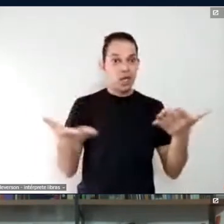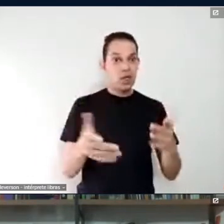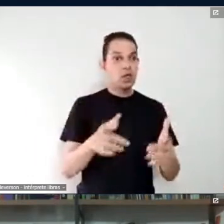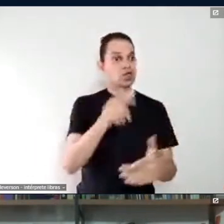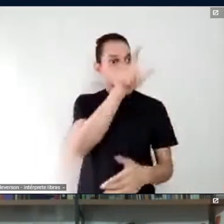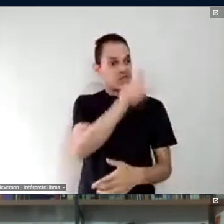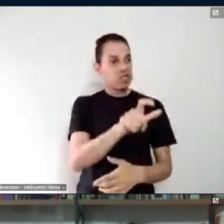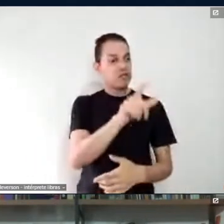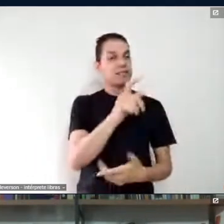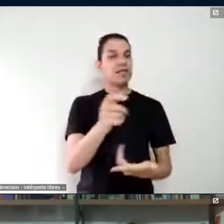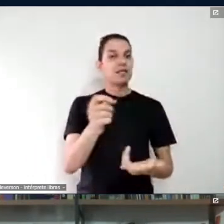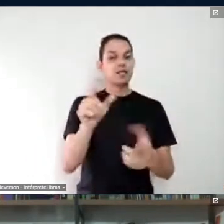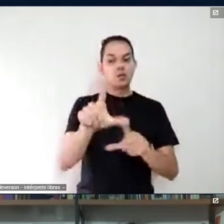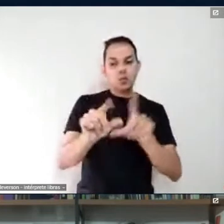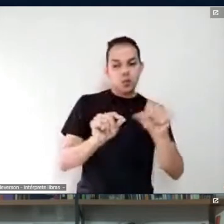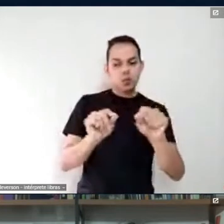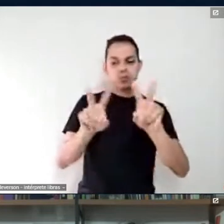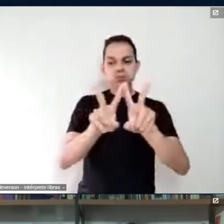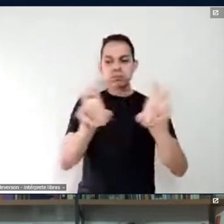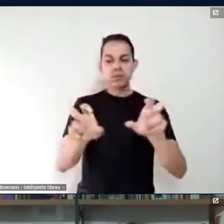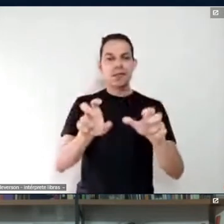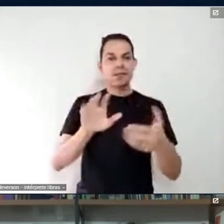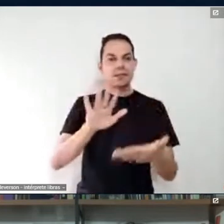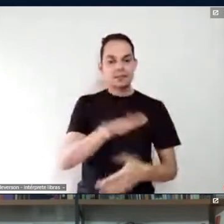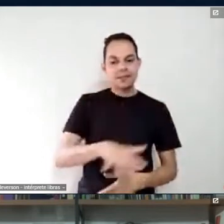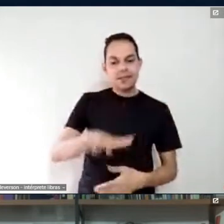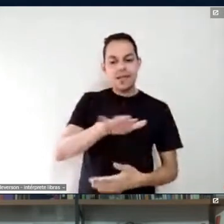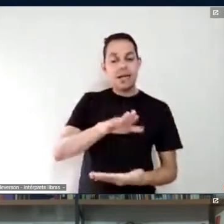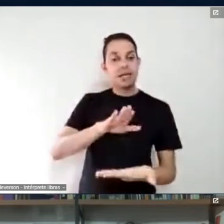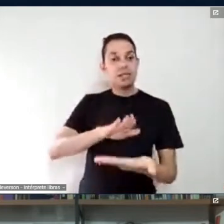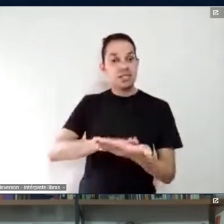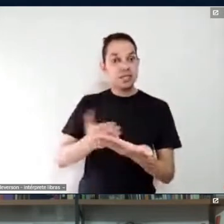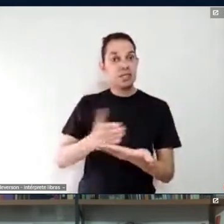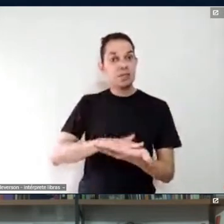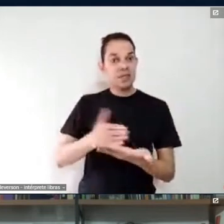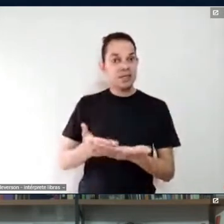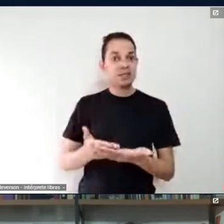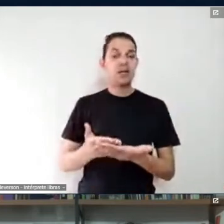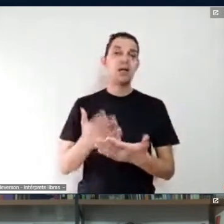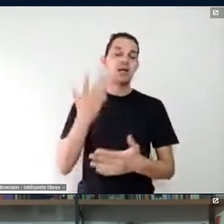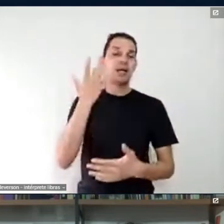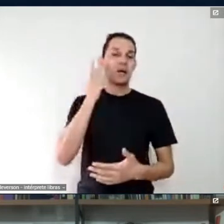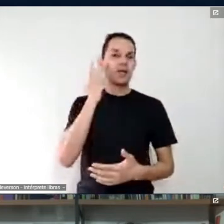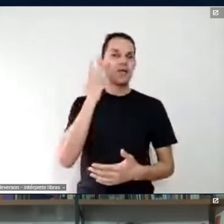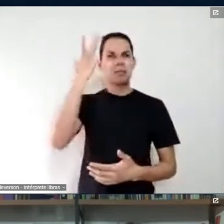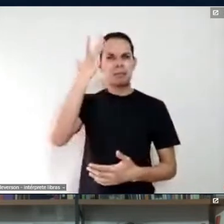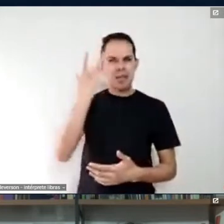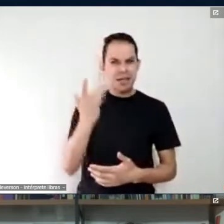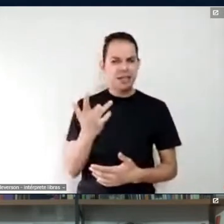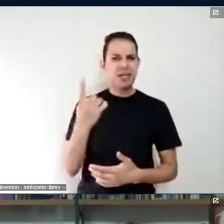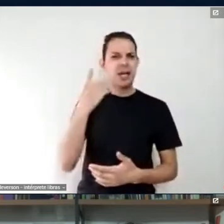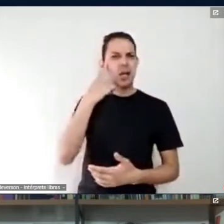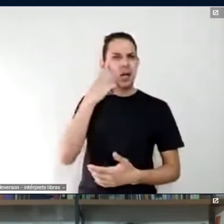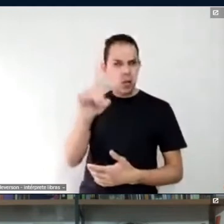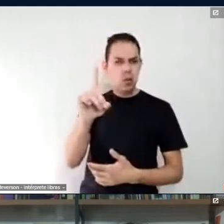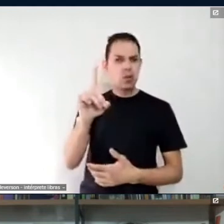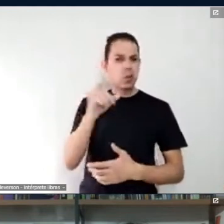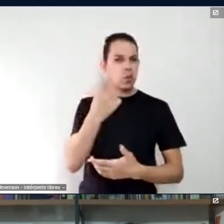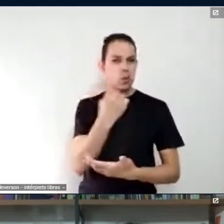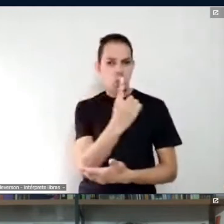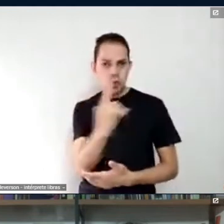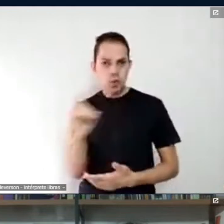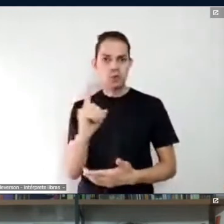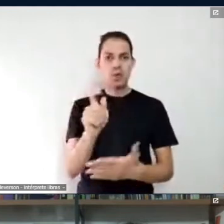na área de interpretação, então, eu acho que até amanhã que é a data final, vocês deveriam escrever um